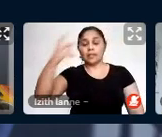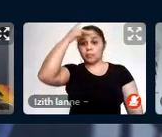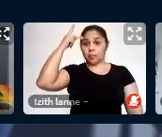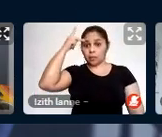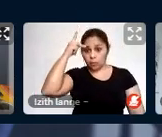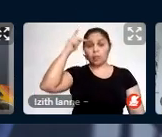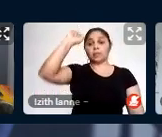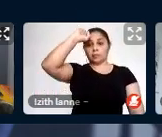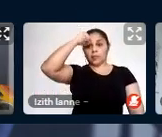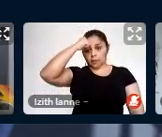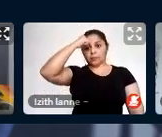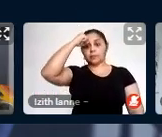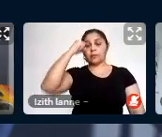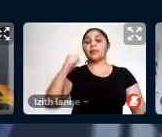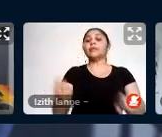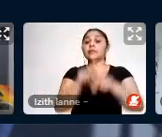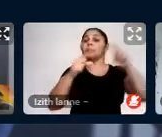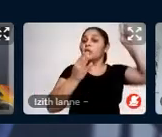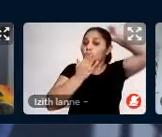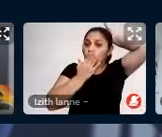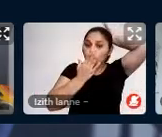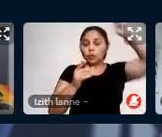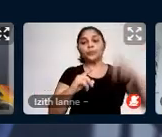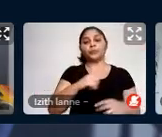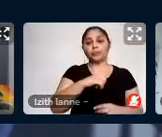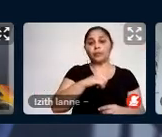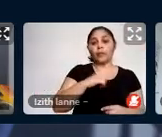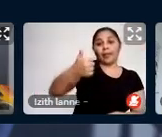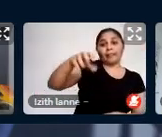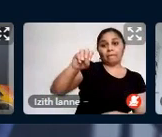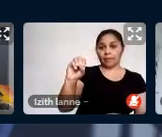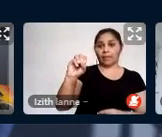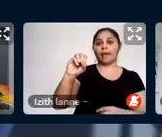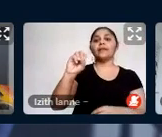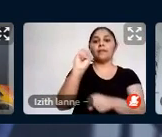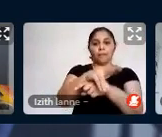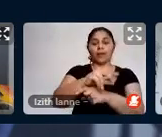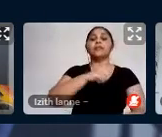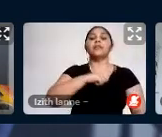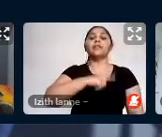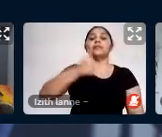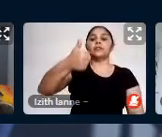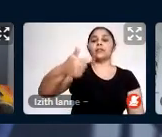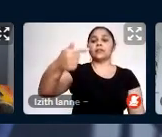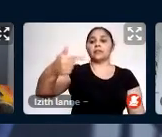e indígenas, 10 vagas com 177